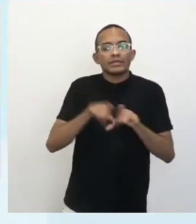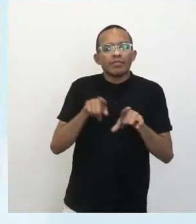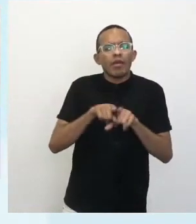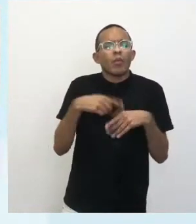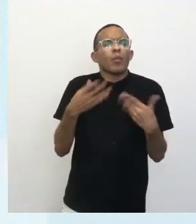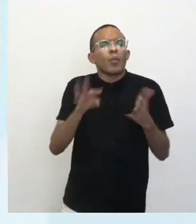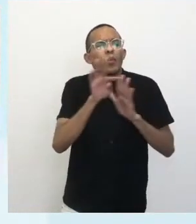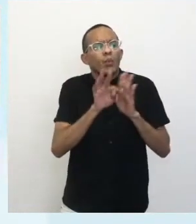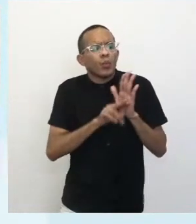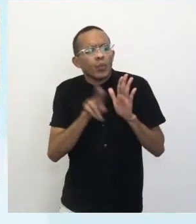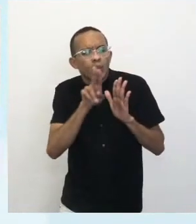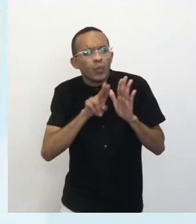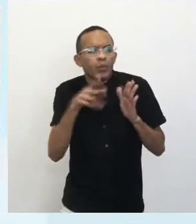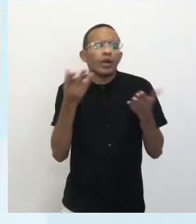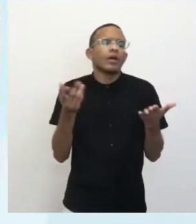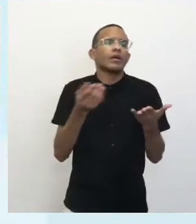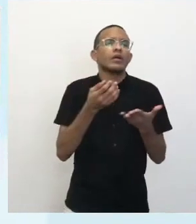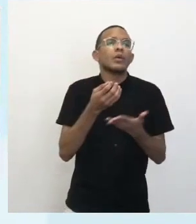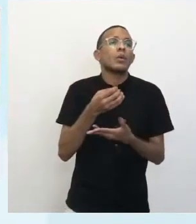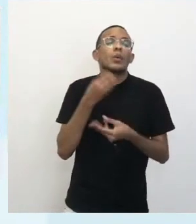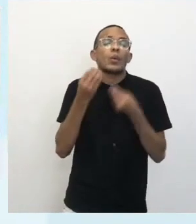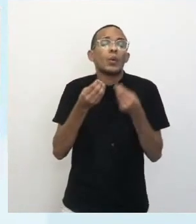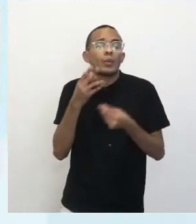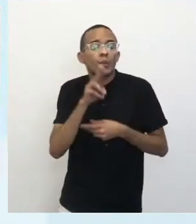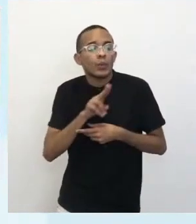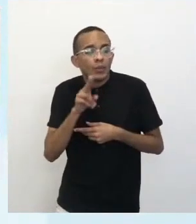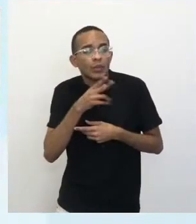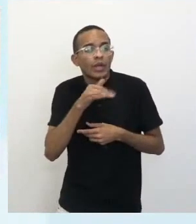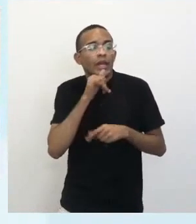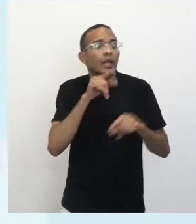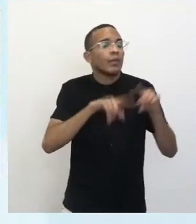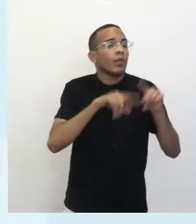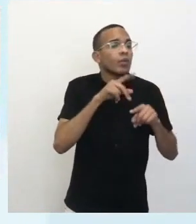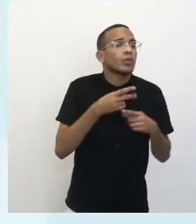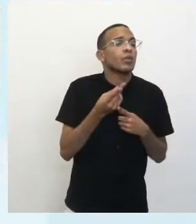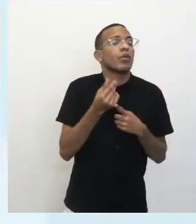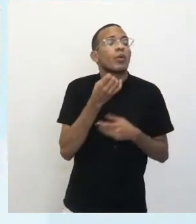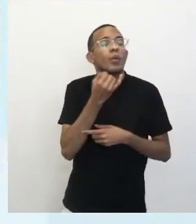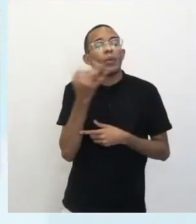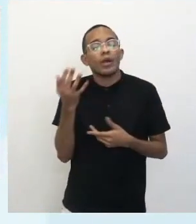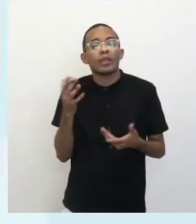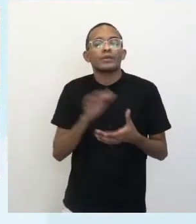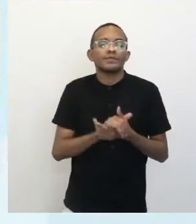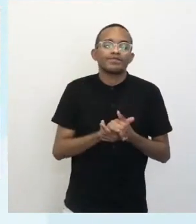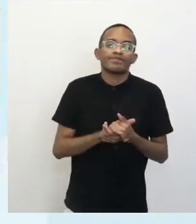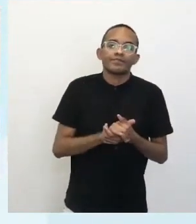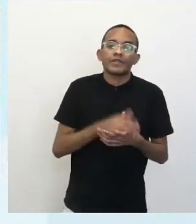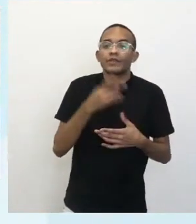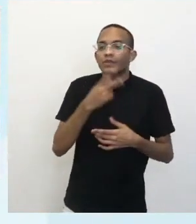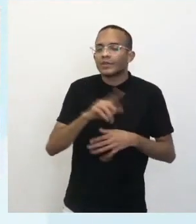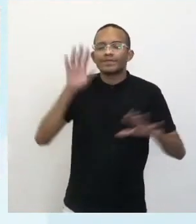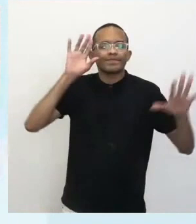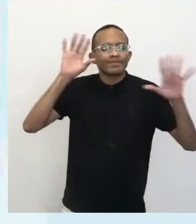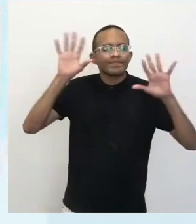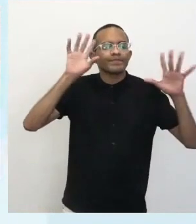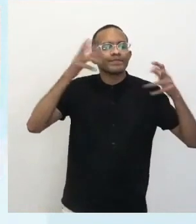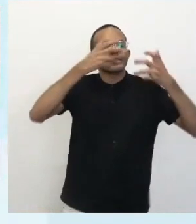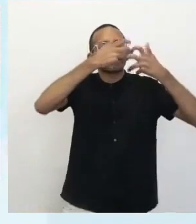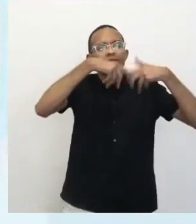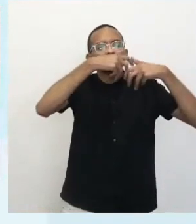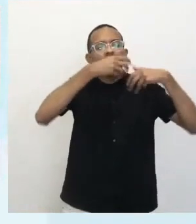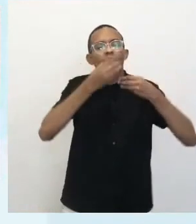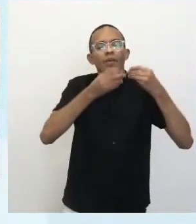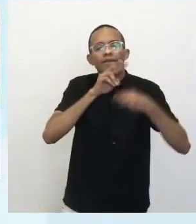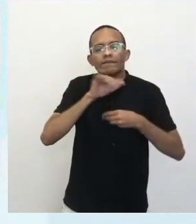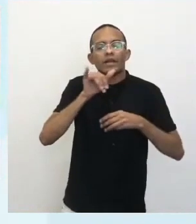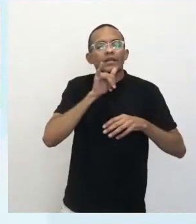material eu vou usar? Quanto será que eu vou gastar de tanto material para fazer tal parte? Né? Você vai pensando já, que forma que